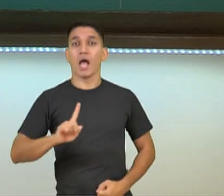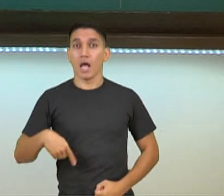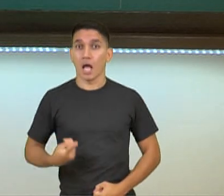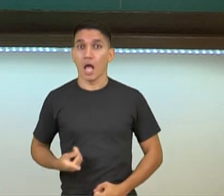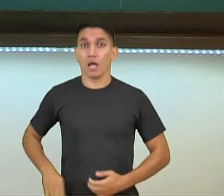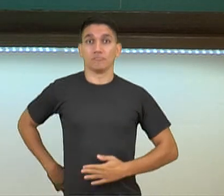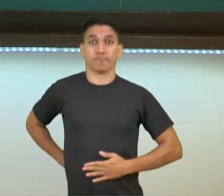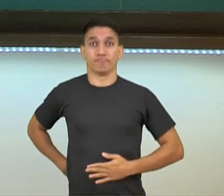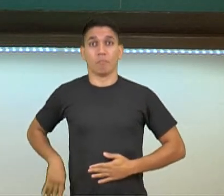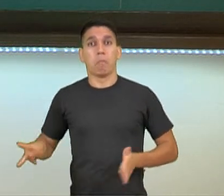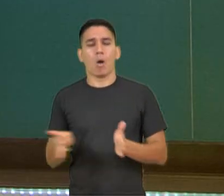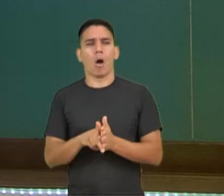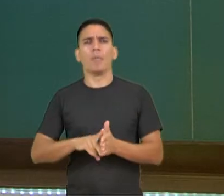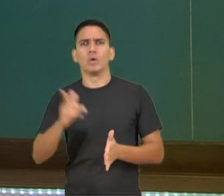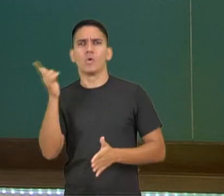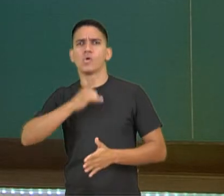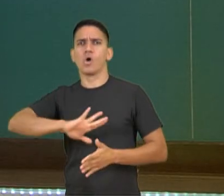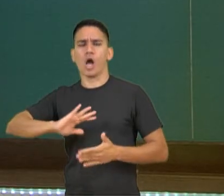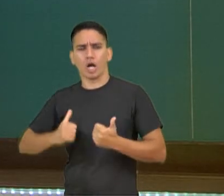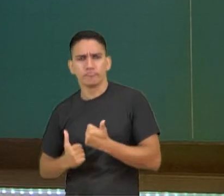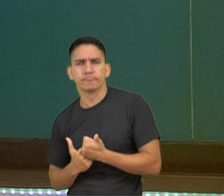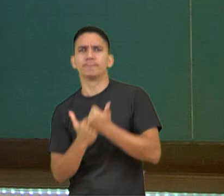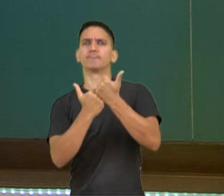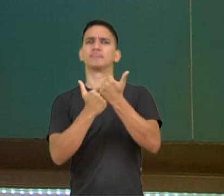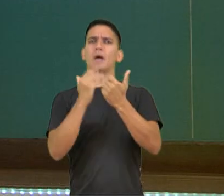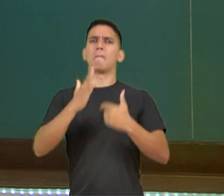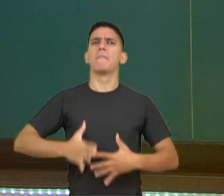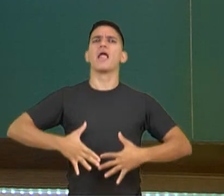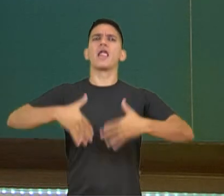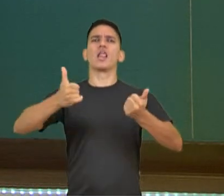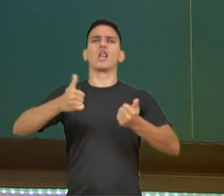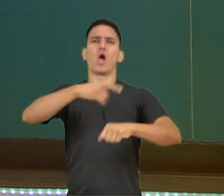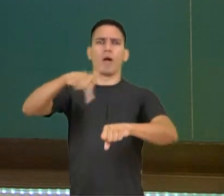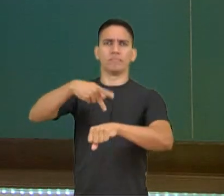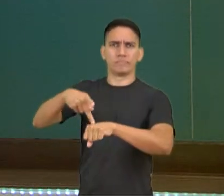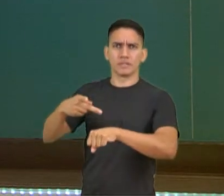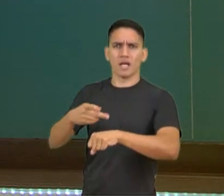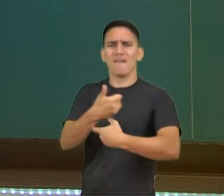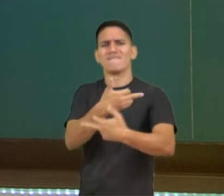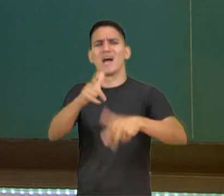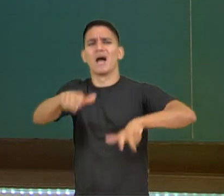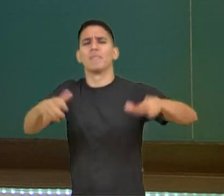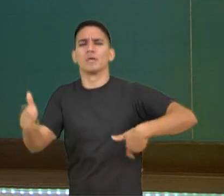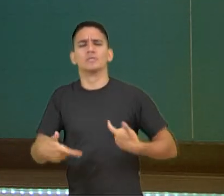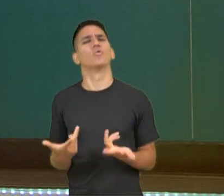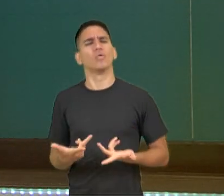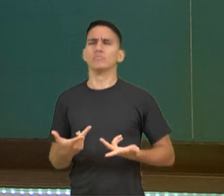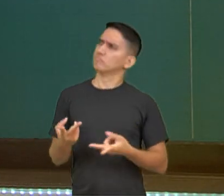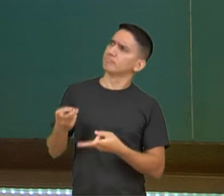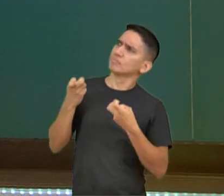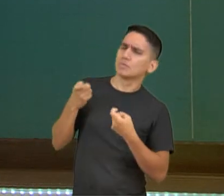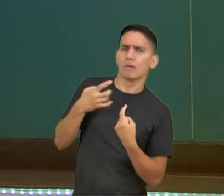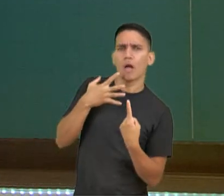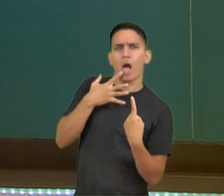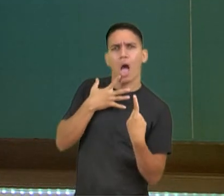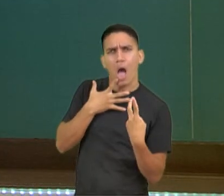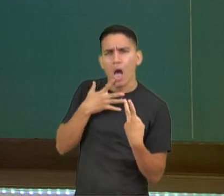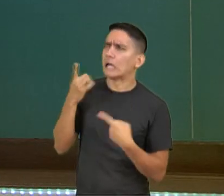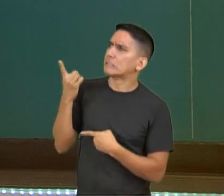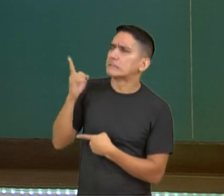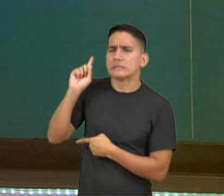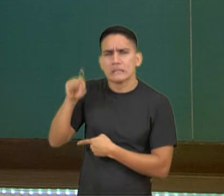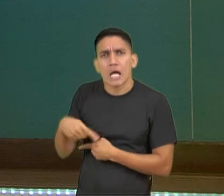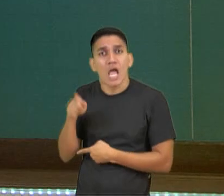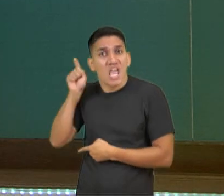da pátria. Vários jornais noticiavam isso, inclusive, e várias pessoas da população começavam a dizer que